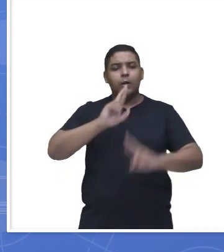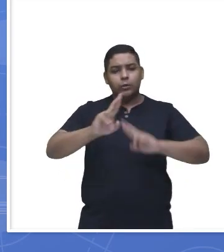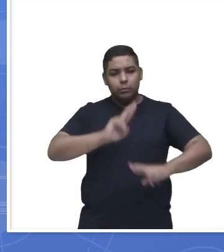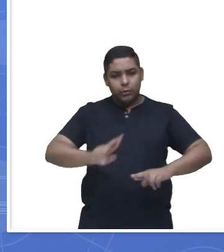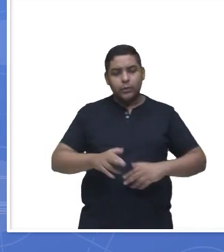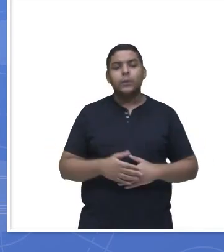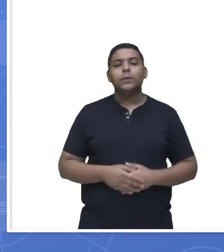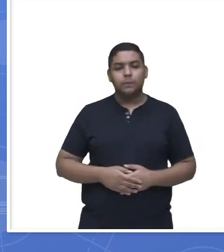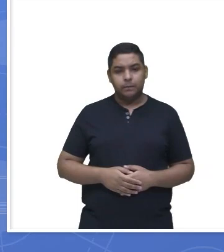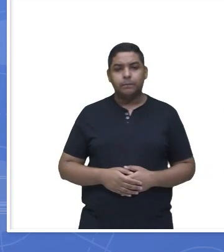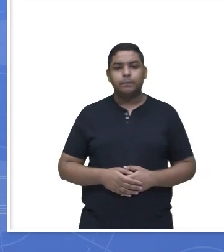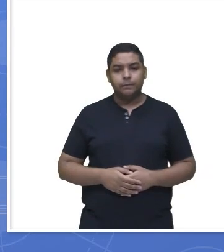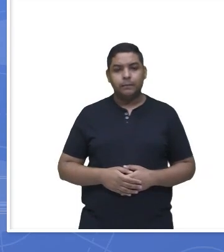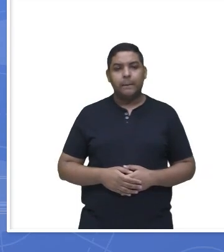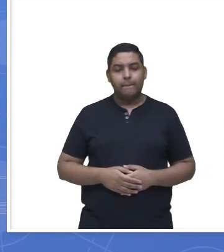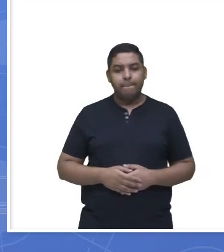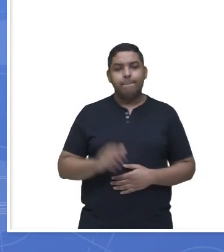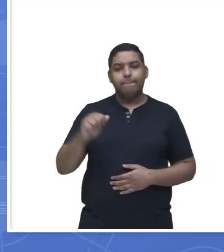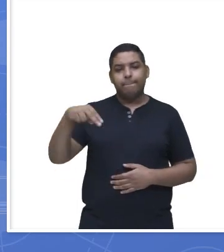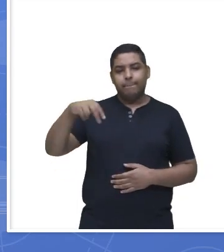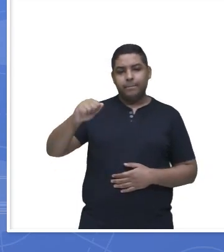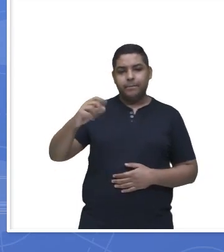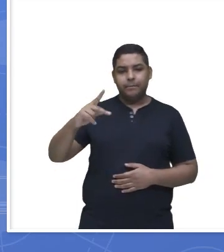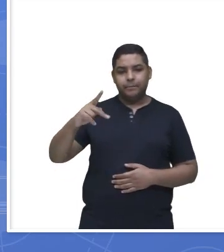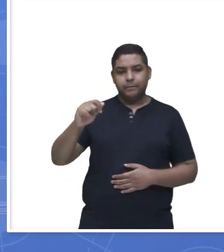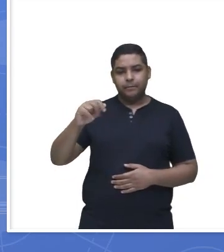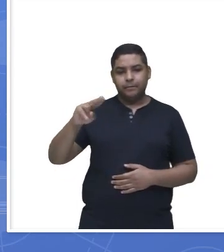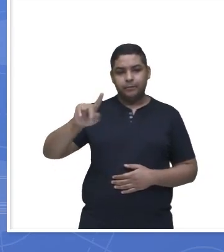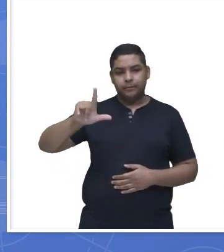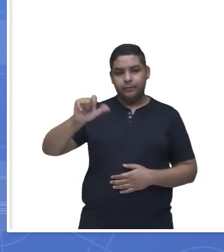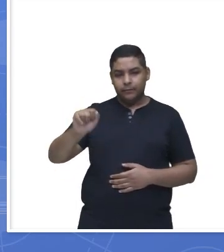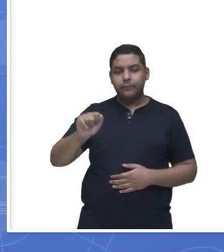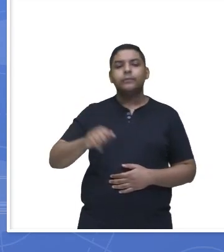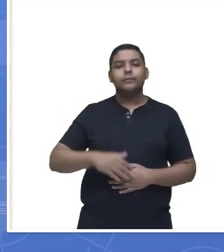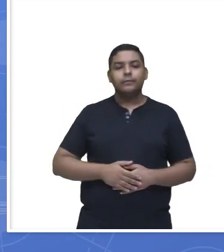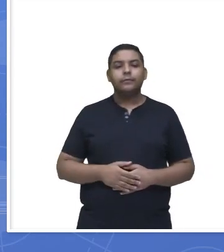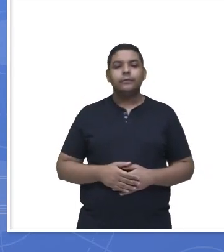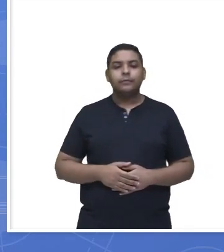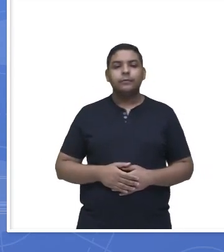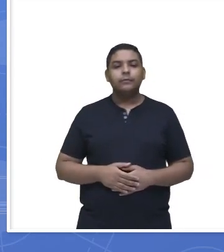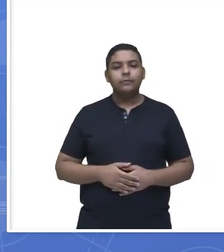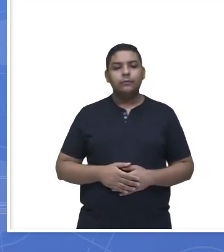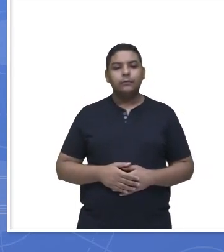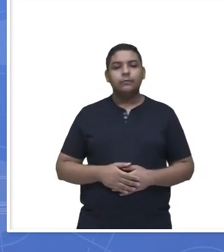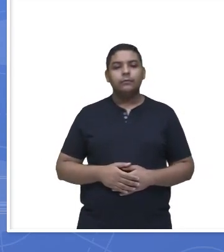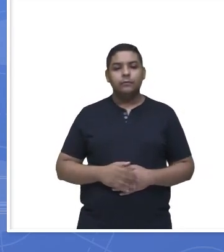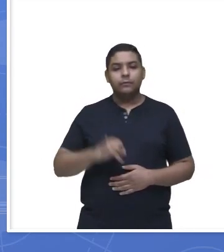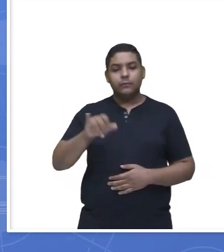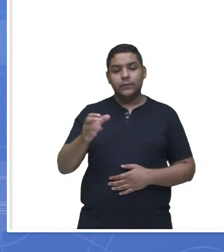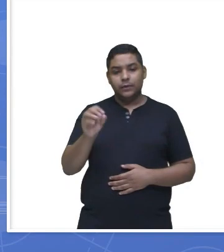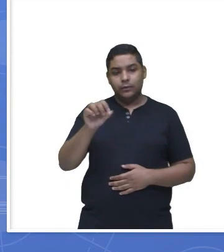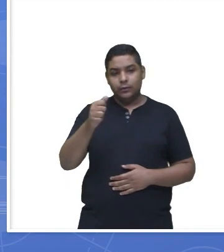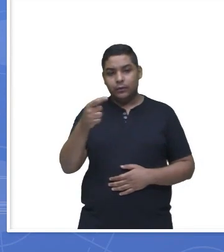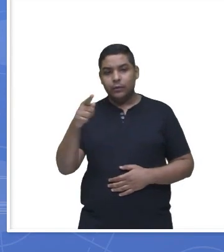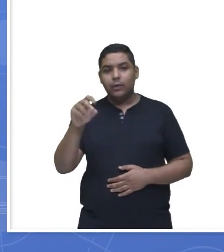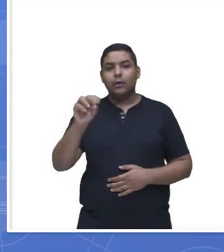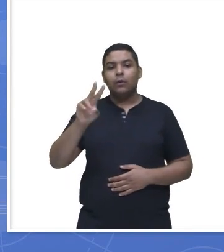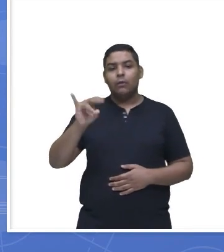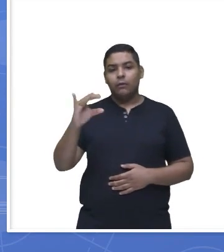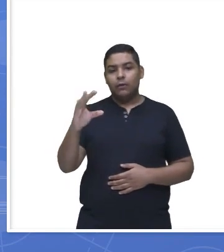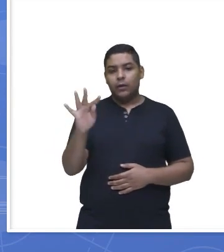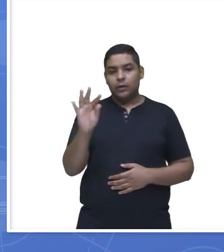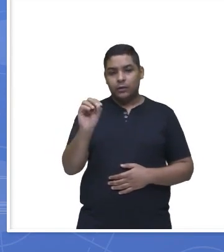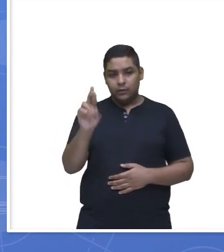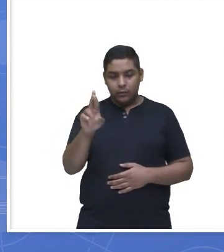Ana Paula também, questão 5, letra C. Tarsila Prado aqui é o João Vitor. João Vitor está apontando a